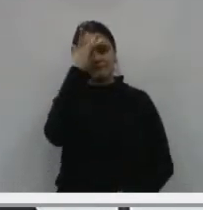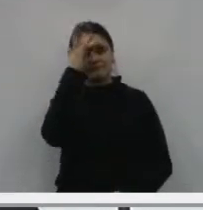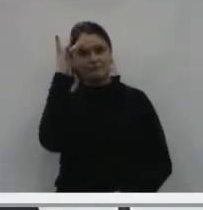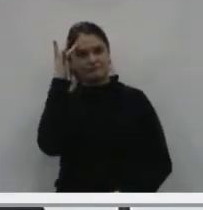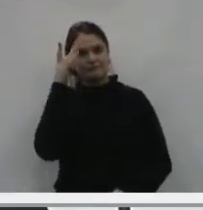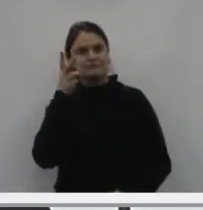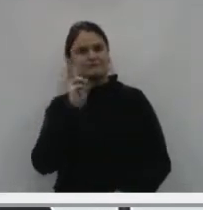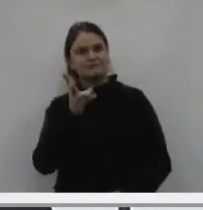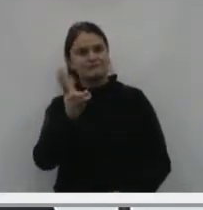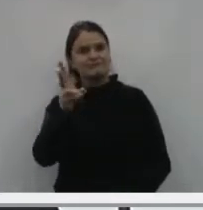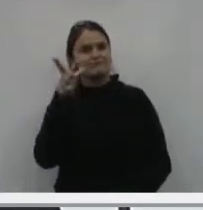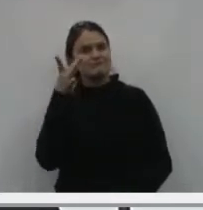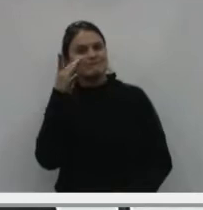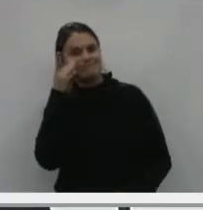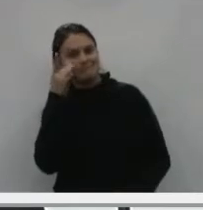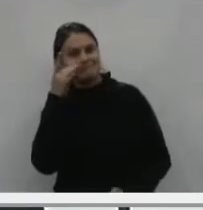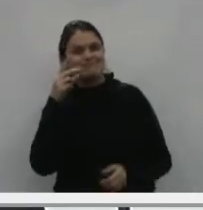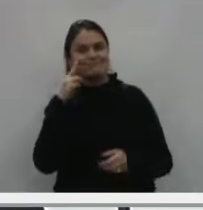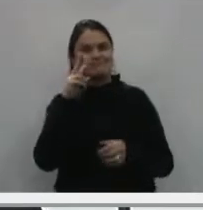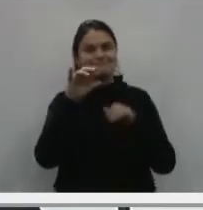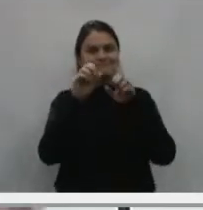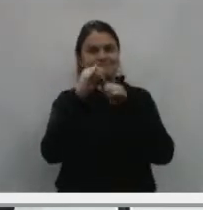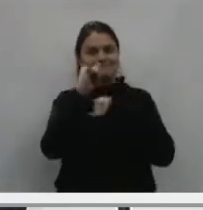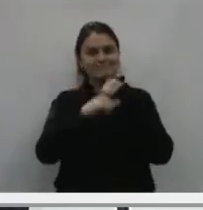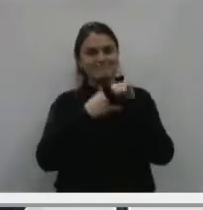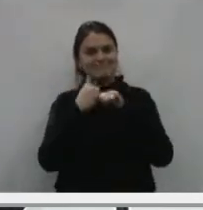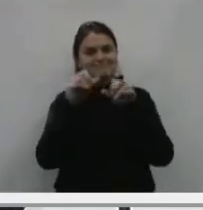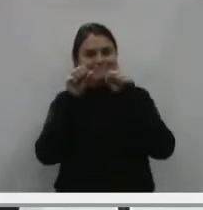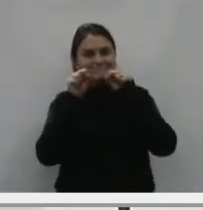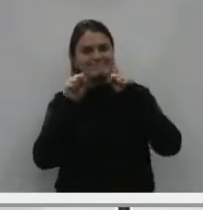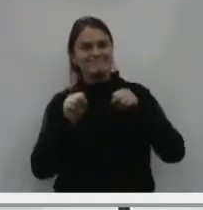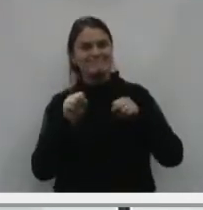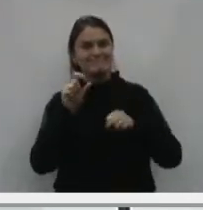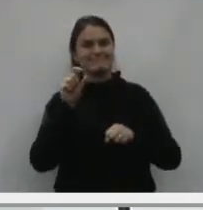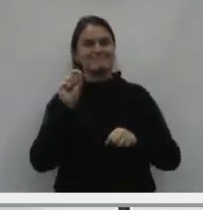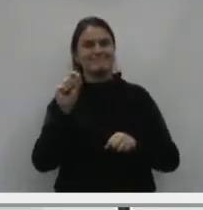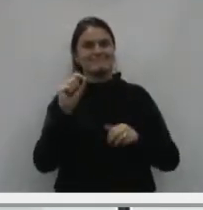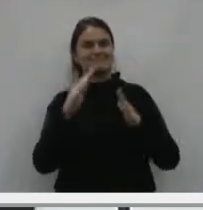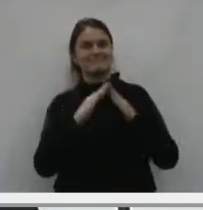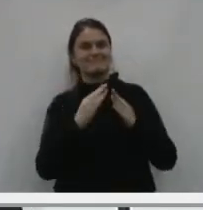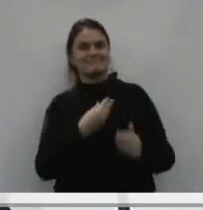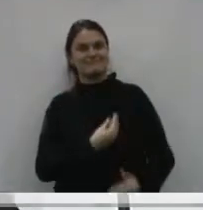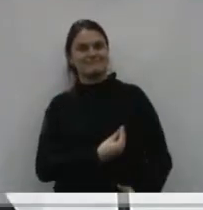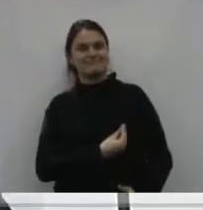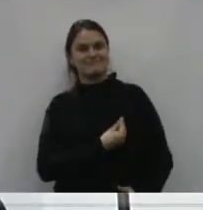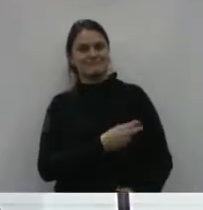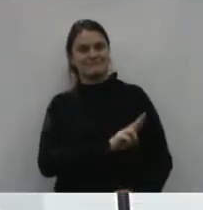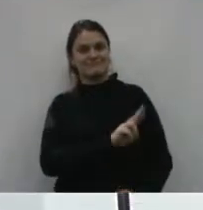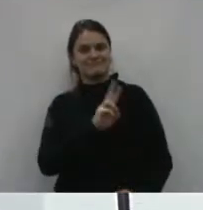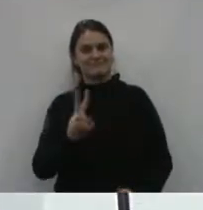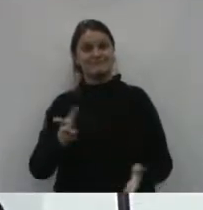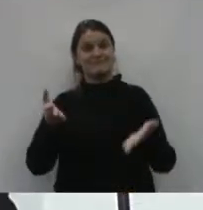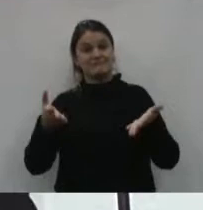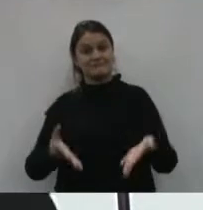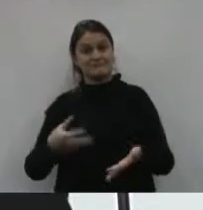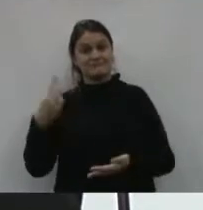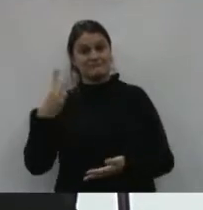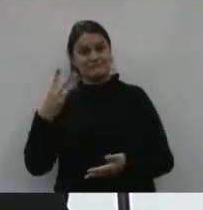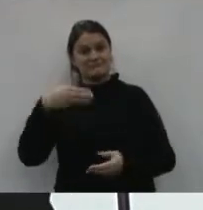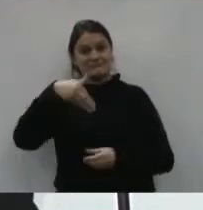as pessoas que nos acompanham pela internet o município na vitória hoje teremos a segunda votação